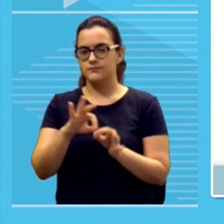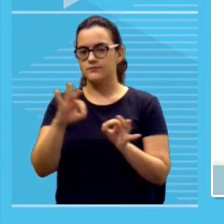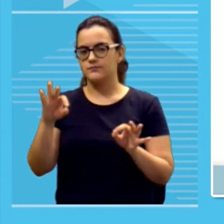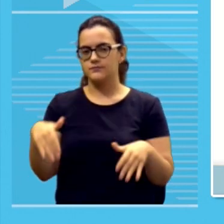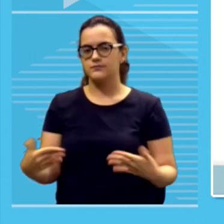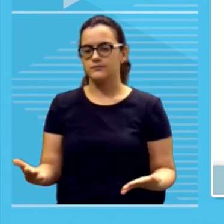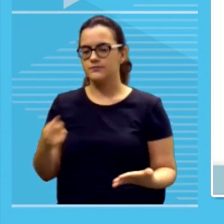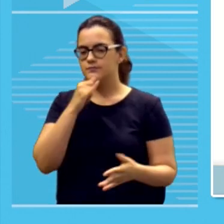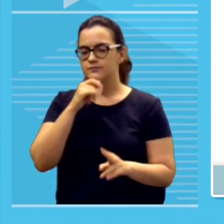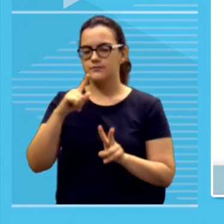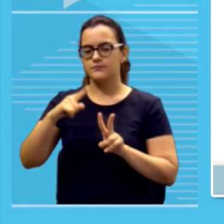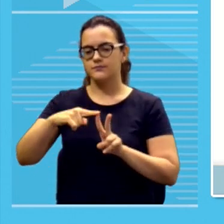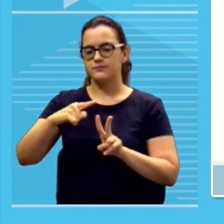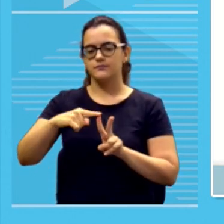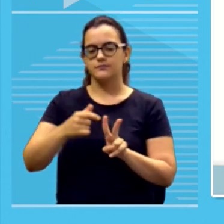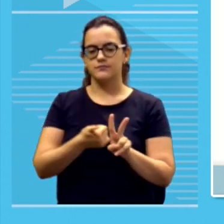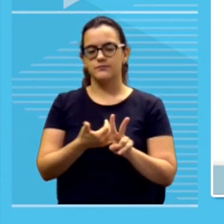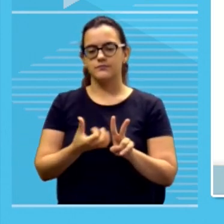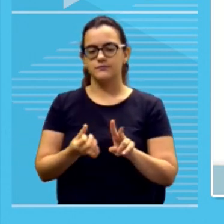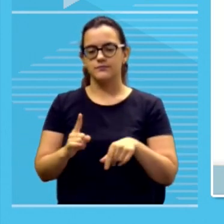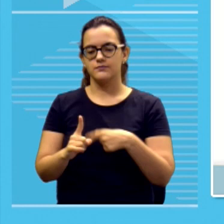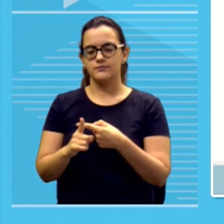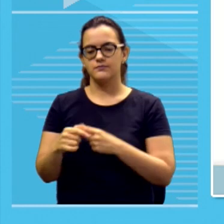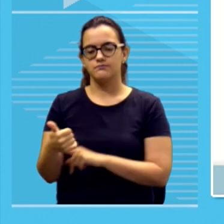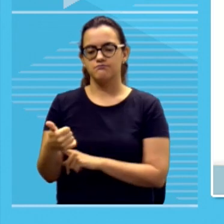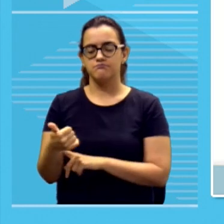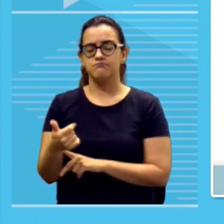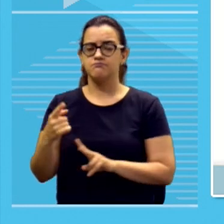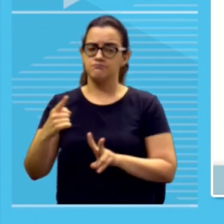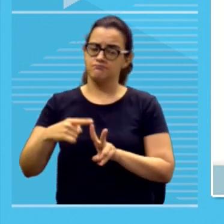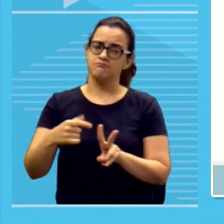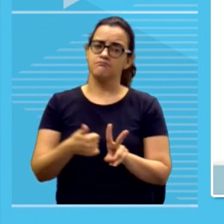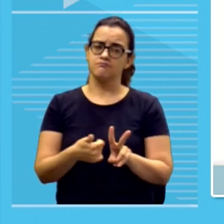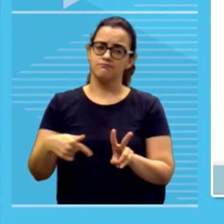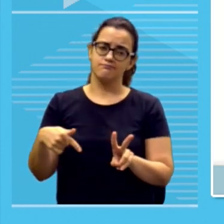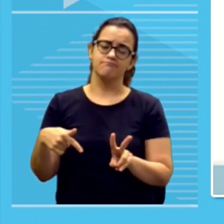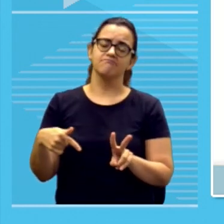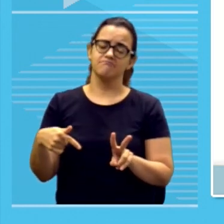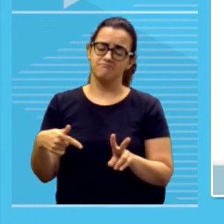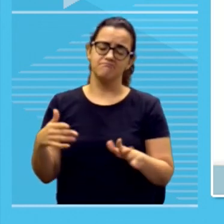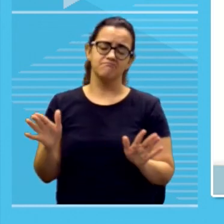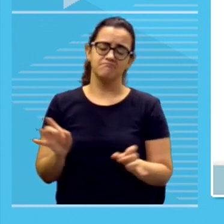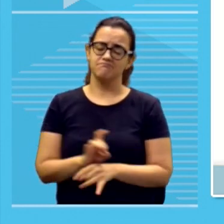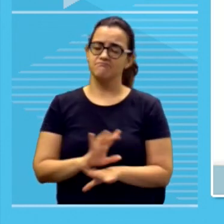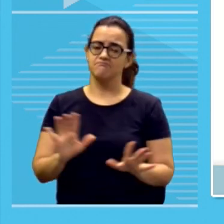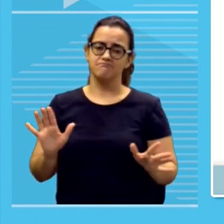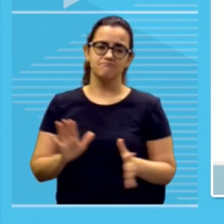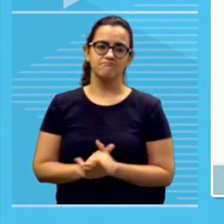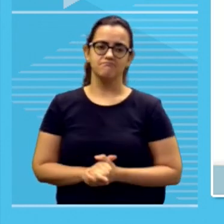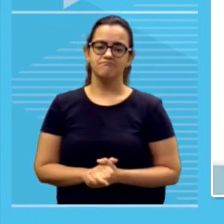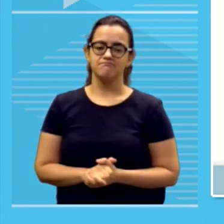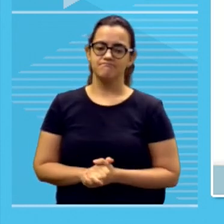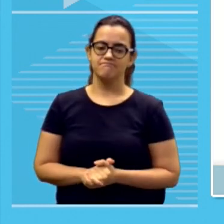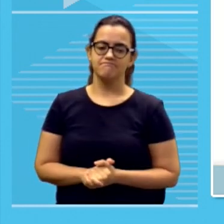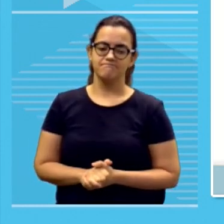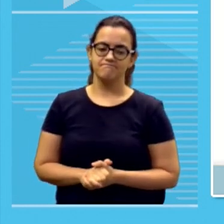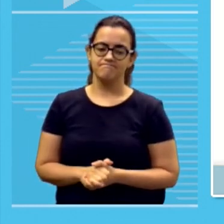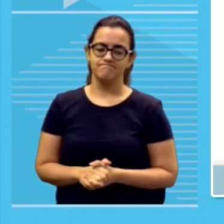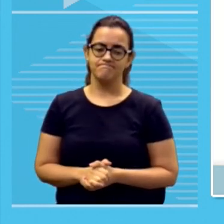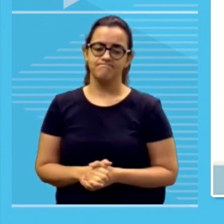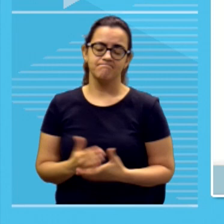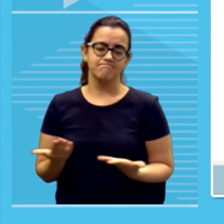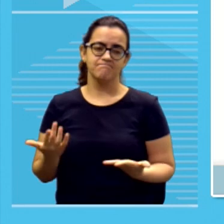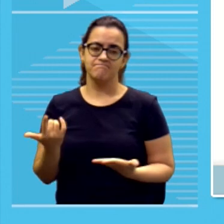mais um distância do a para o b vai ser raiz de 17 tem raiz de 17